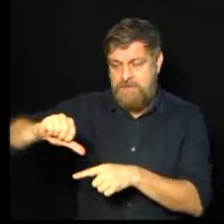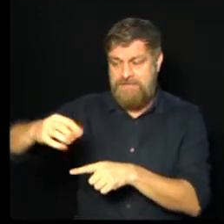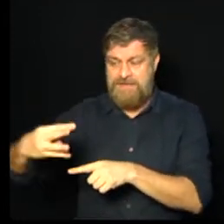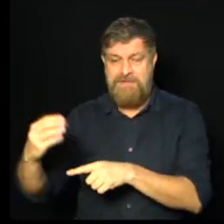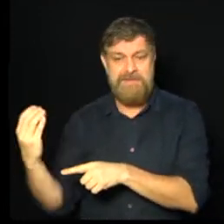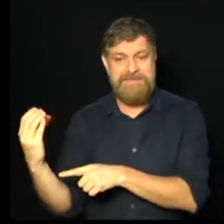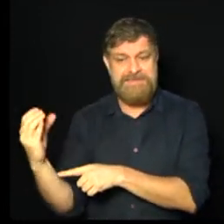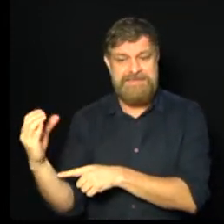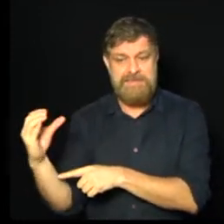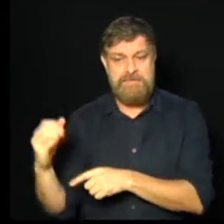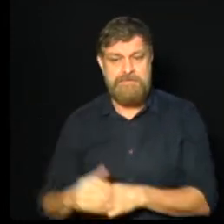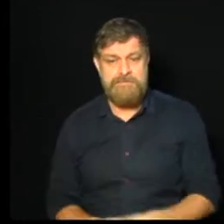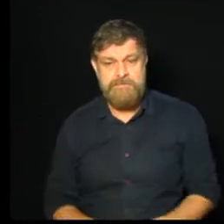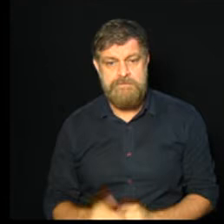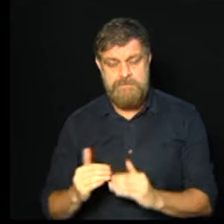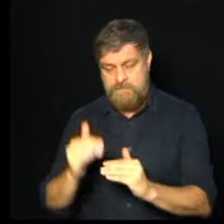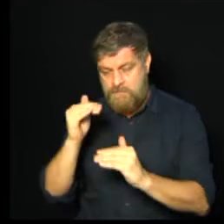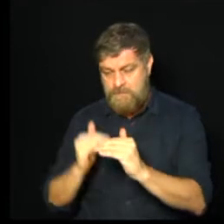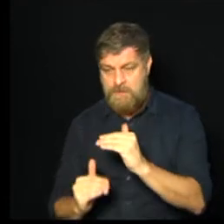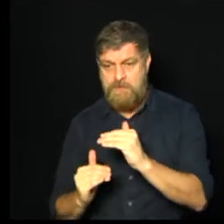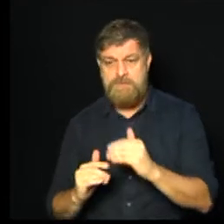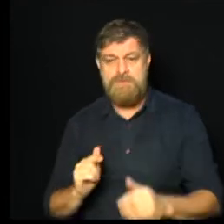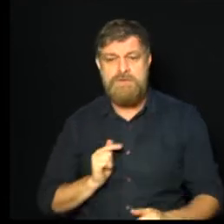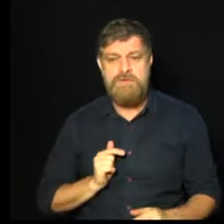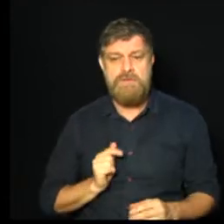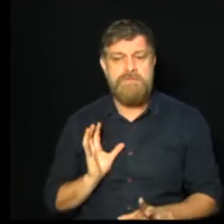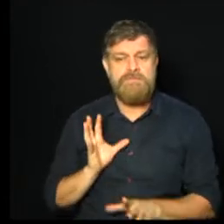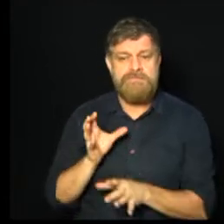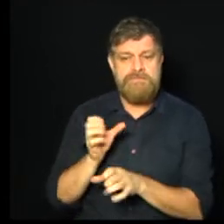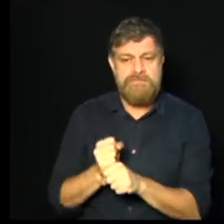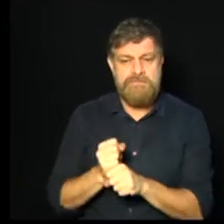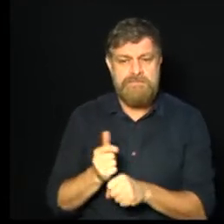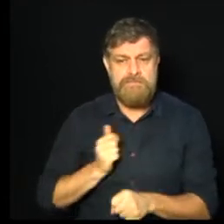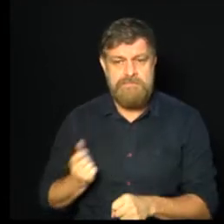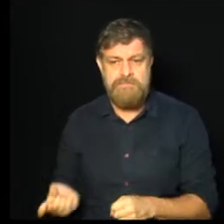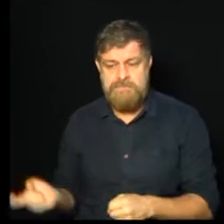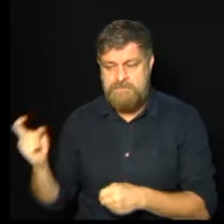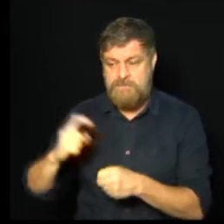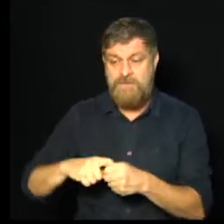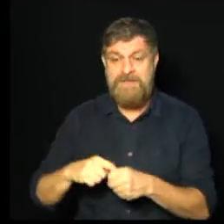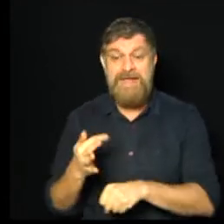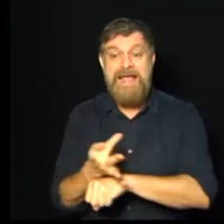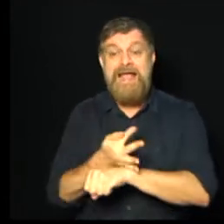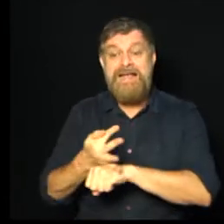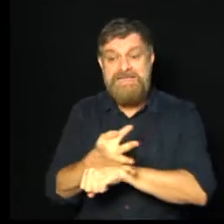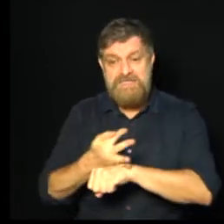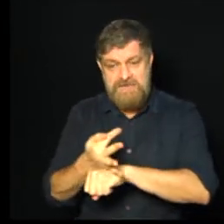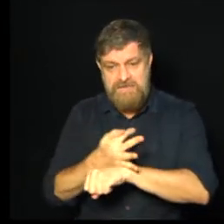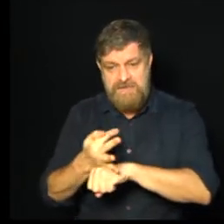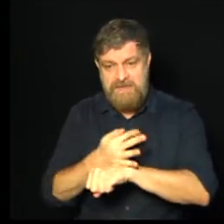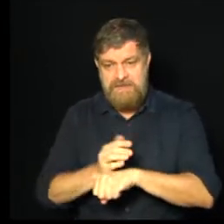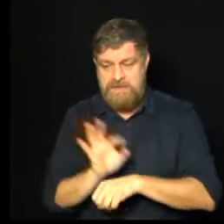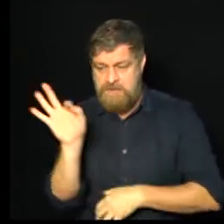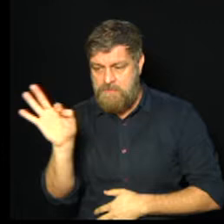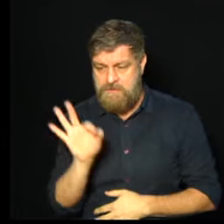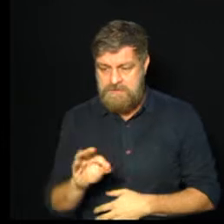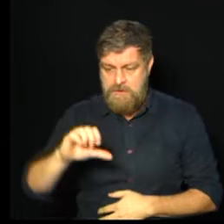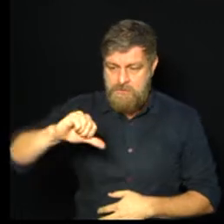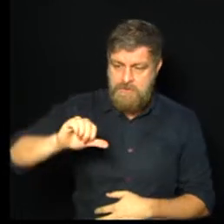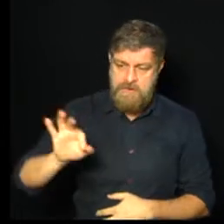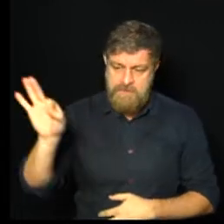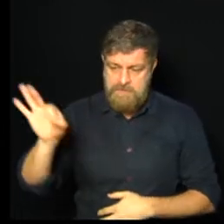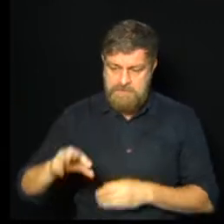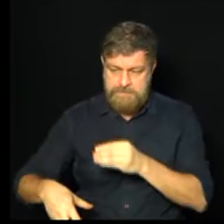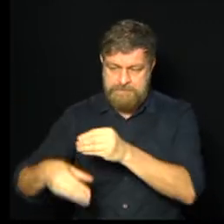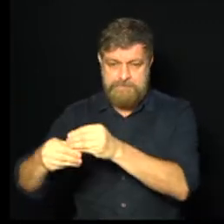16.818.889,84. E na última coluna, nós fizemos o custo com a reposição de férias, usando um percentual de 9%,